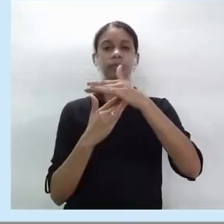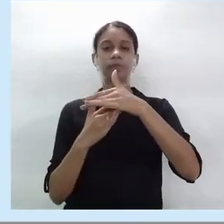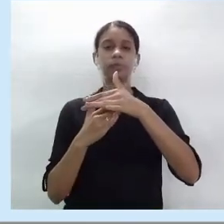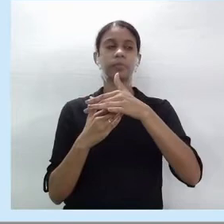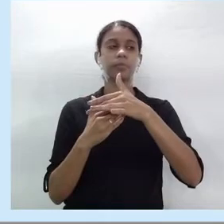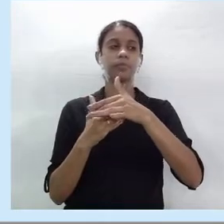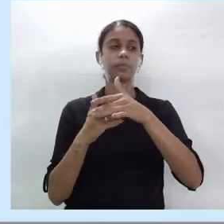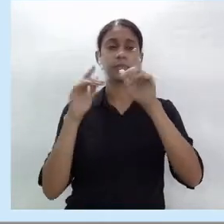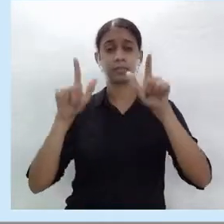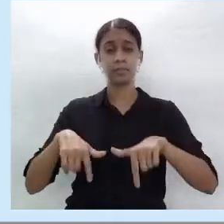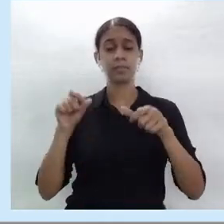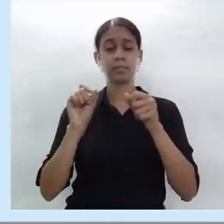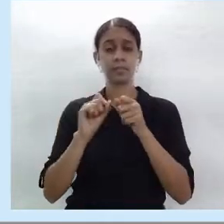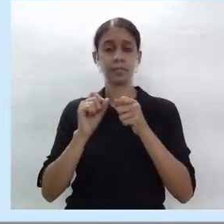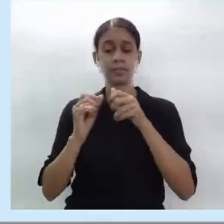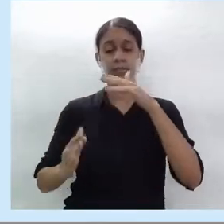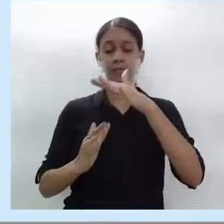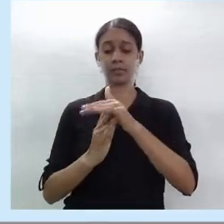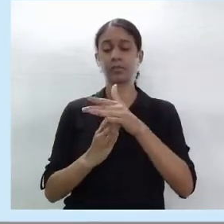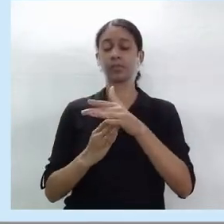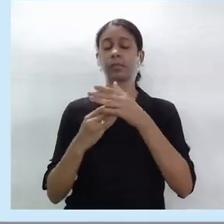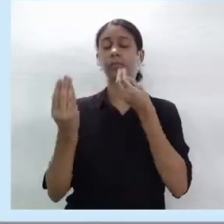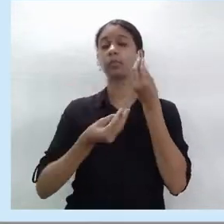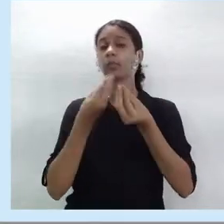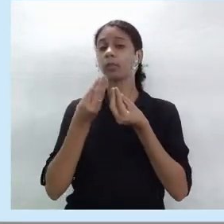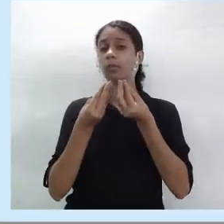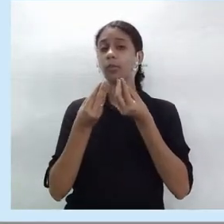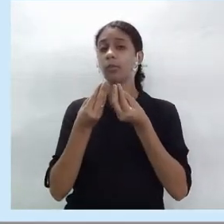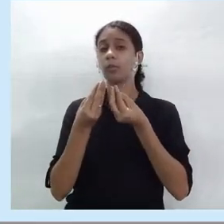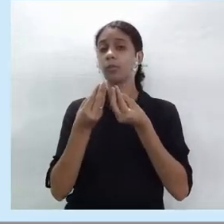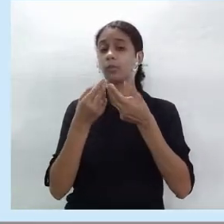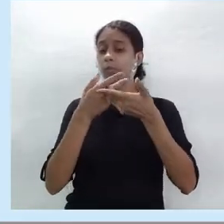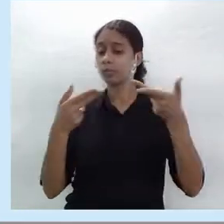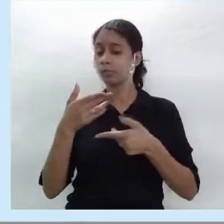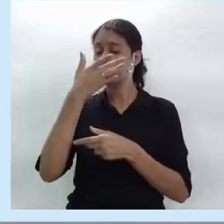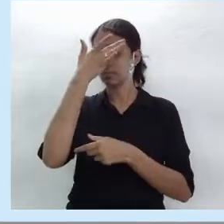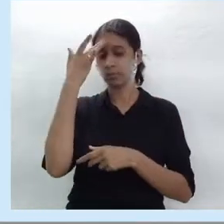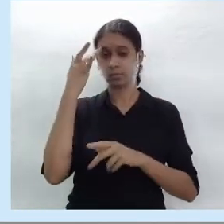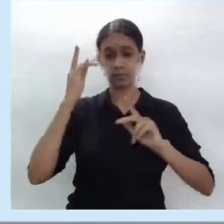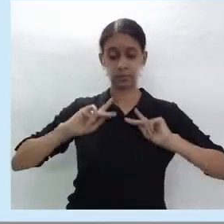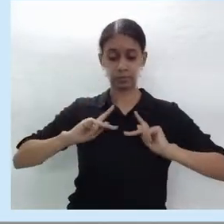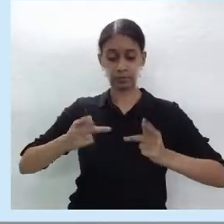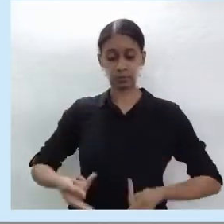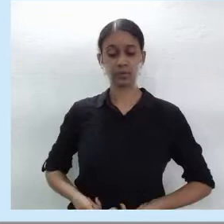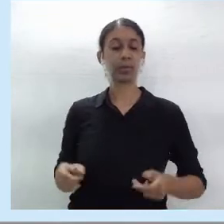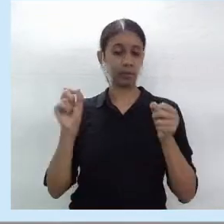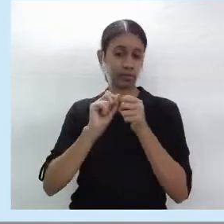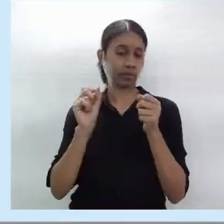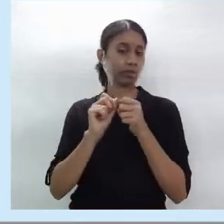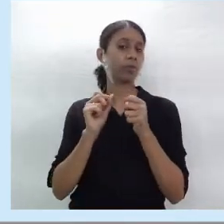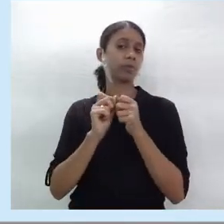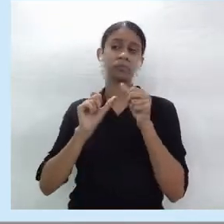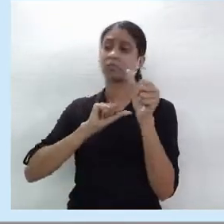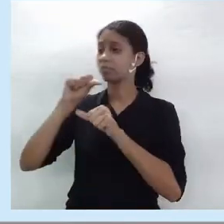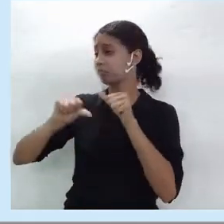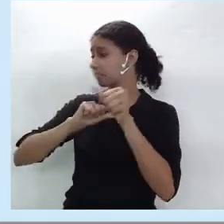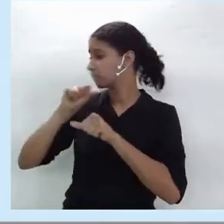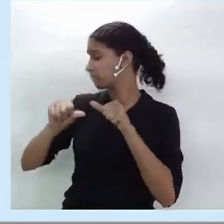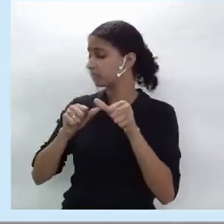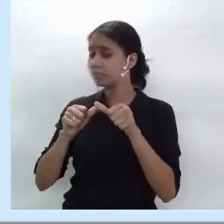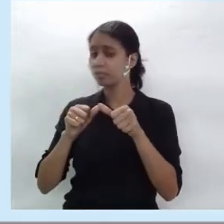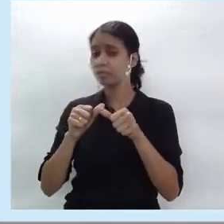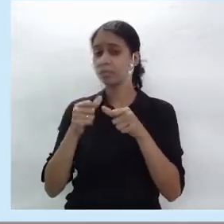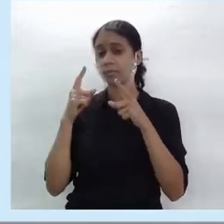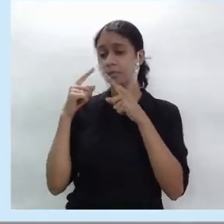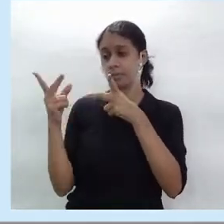limites são condicionados pela ação humana. E o homem transforma esse espaço a seu bel prazer e a sua necessidade.